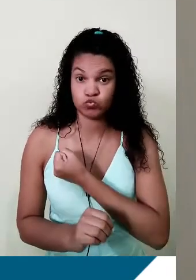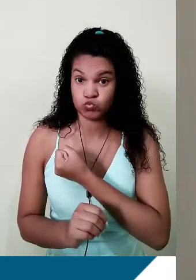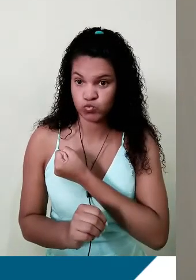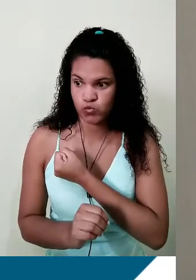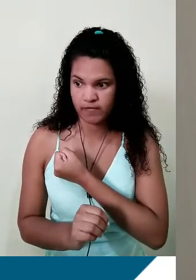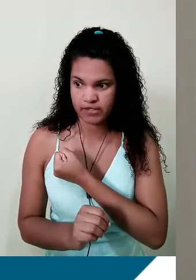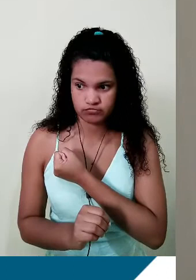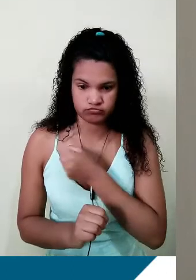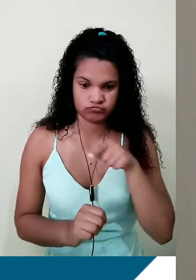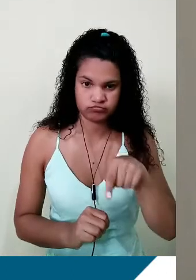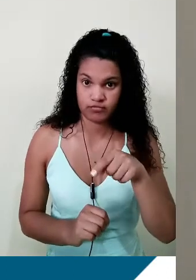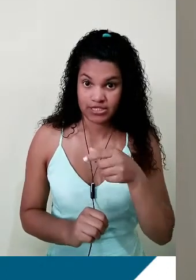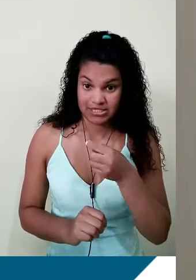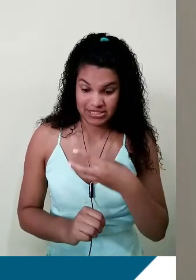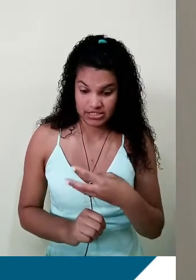32